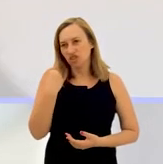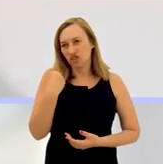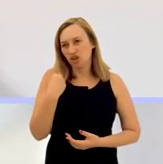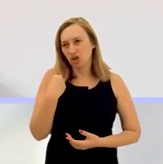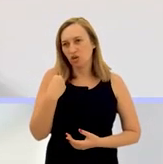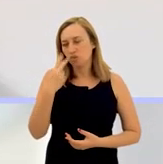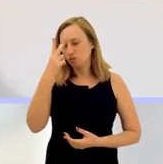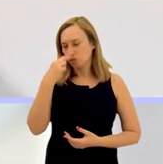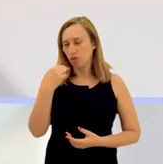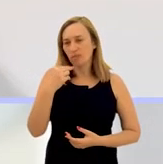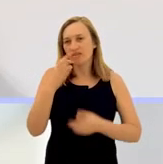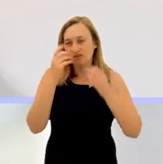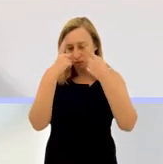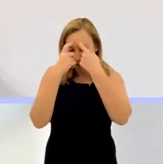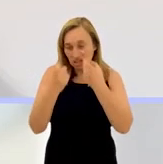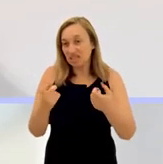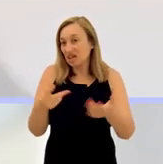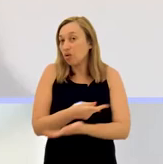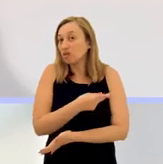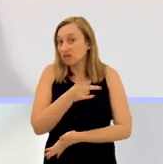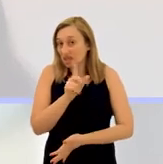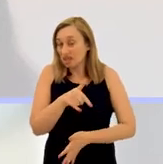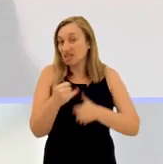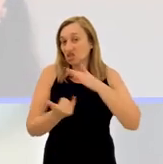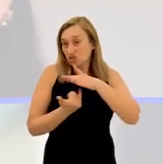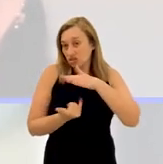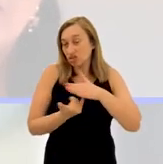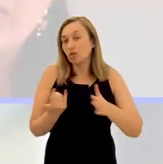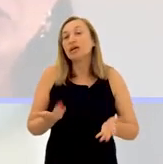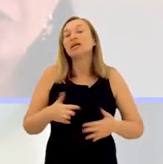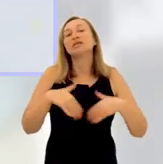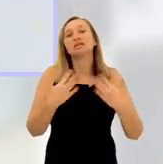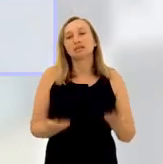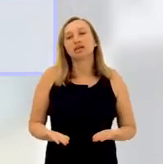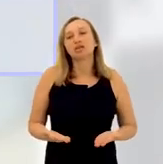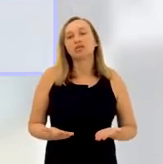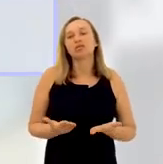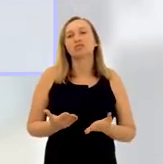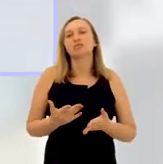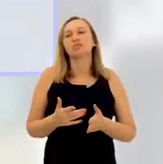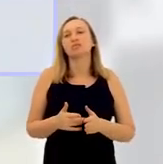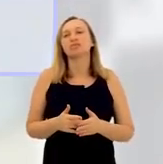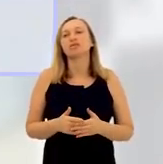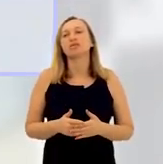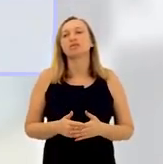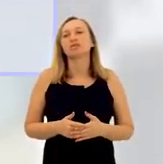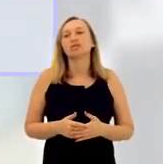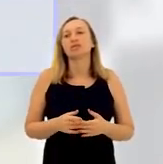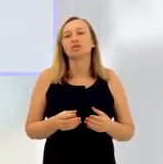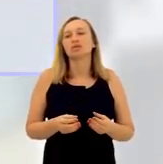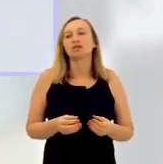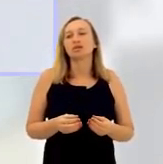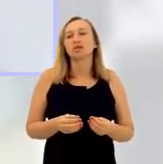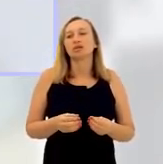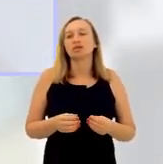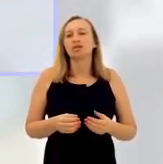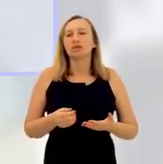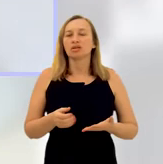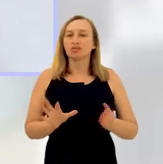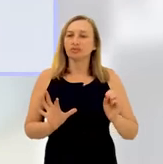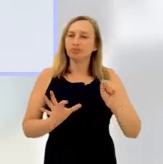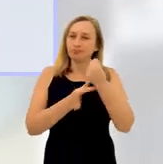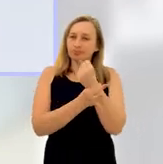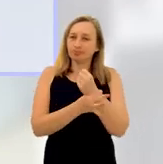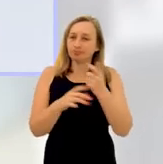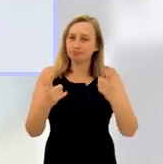os olhos para a violência institucional, que é algo que ocorre, né? Então, isso facilita em curto caminho para que ela tenha